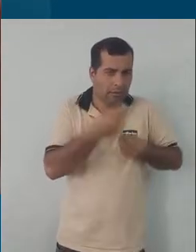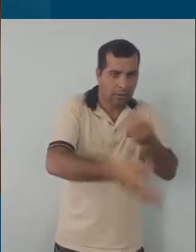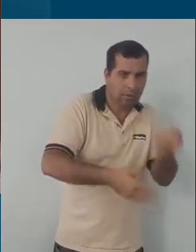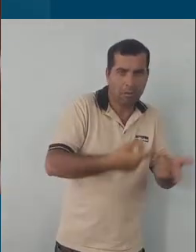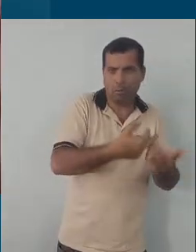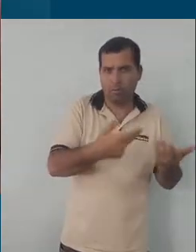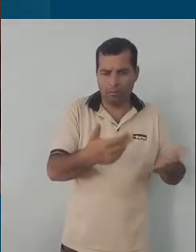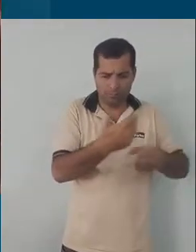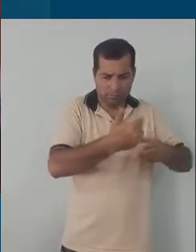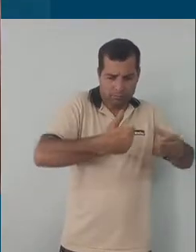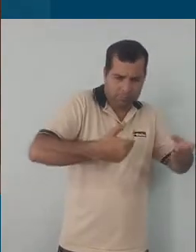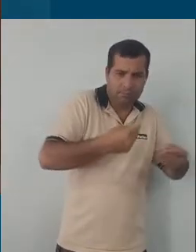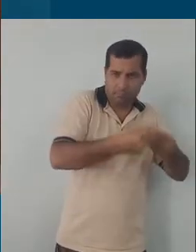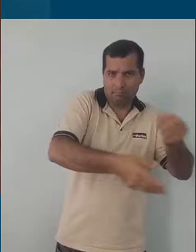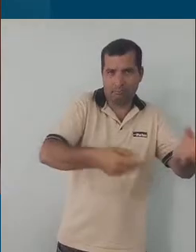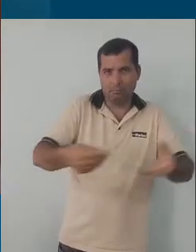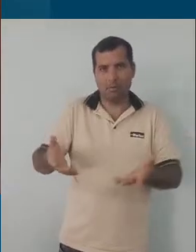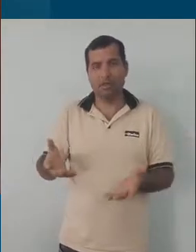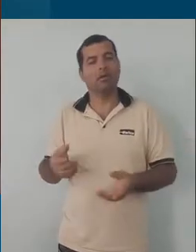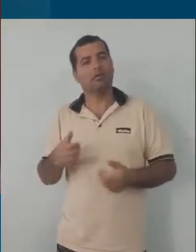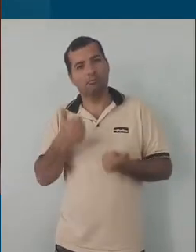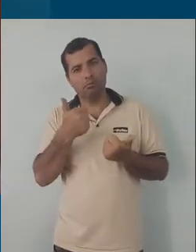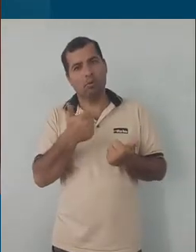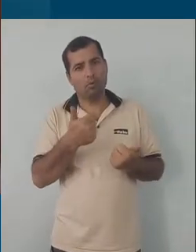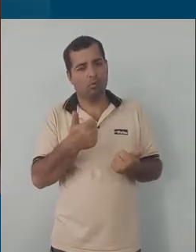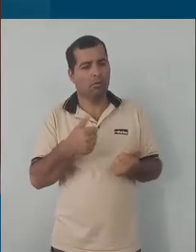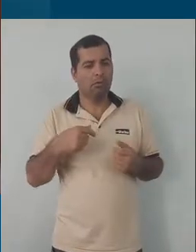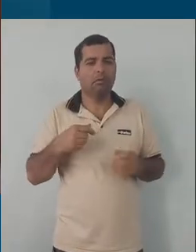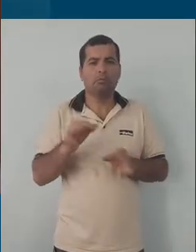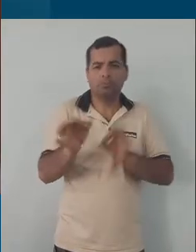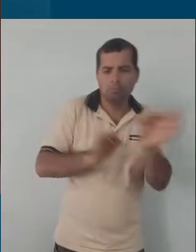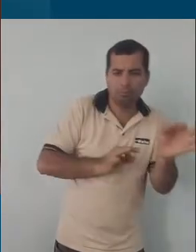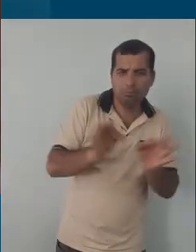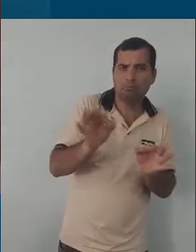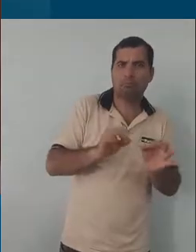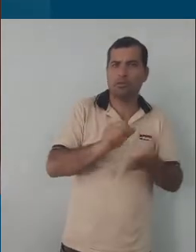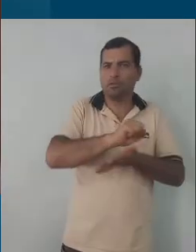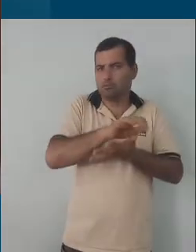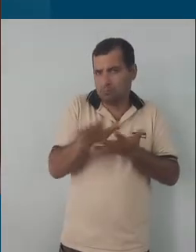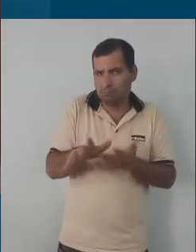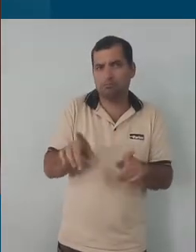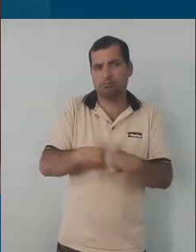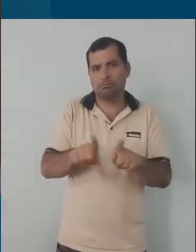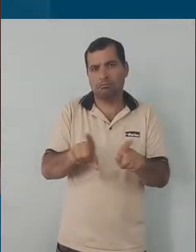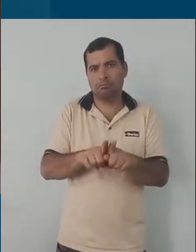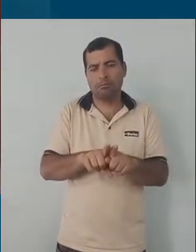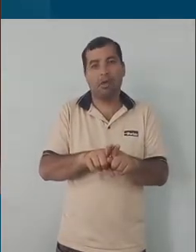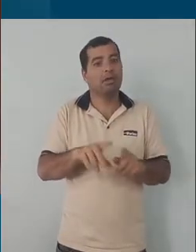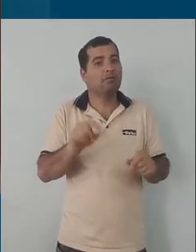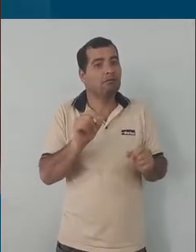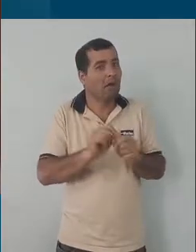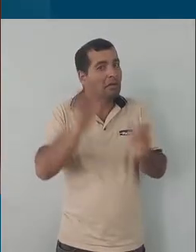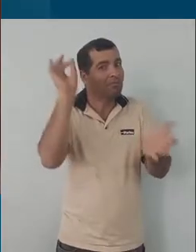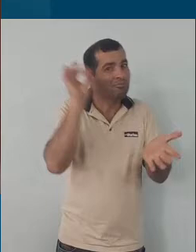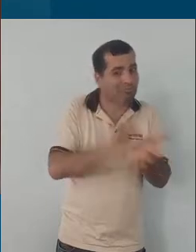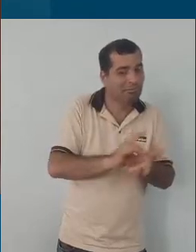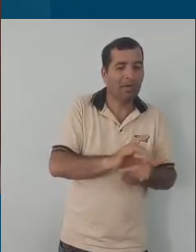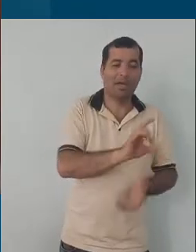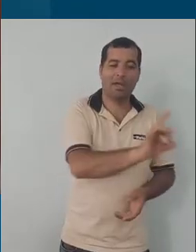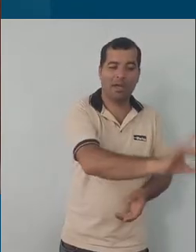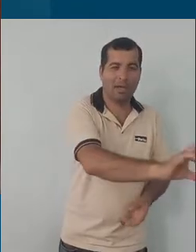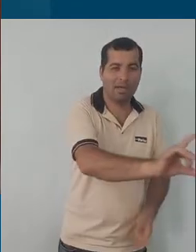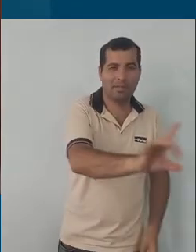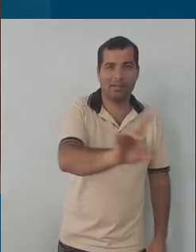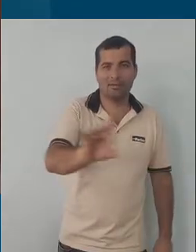contextos, criar as propostas de atividade. Mas quem vai fazer é o sujeito na primeira